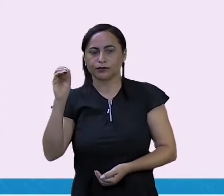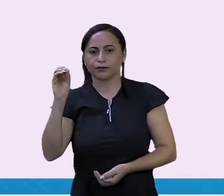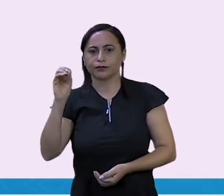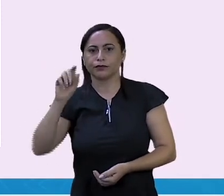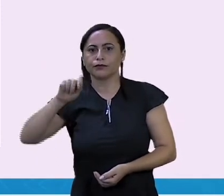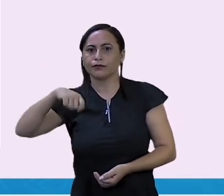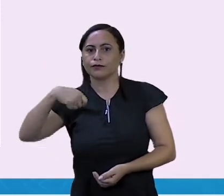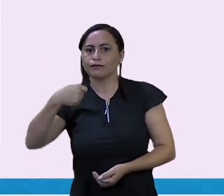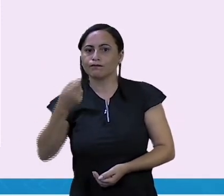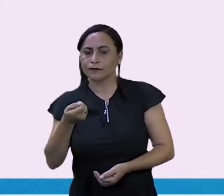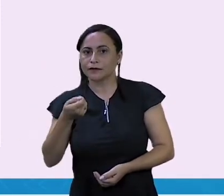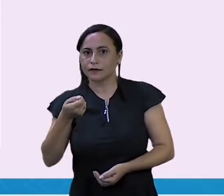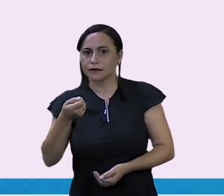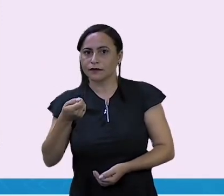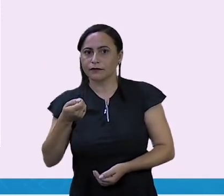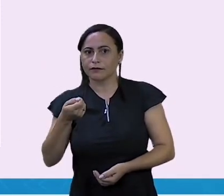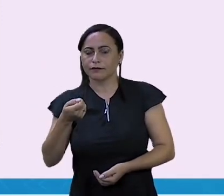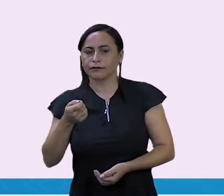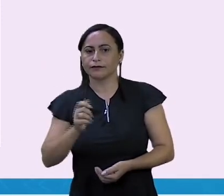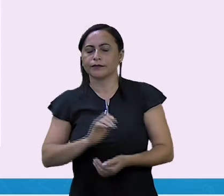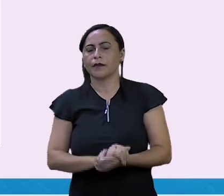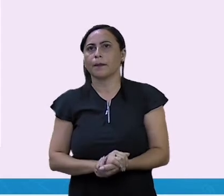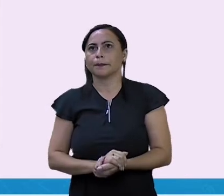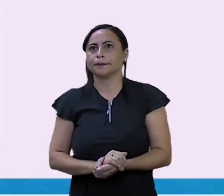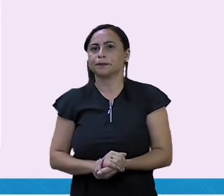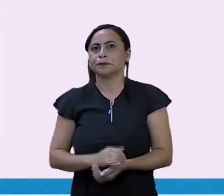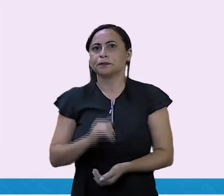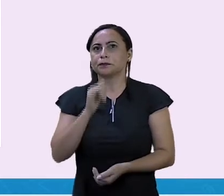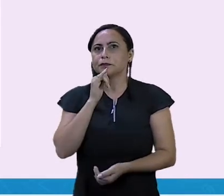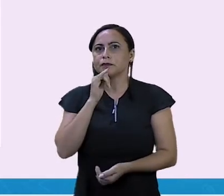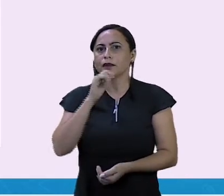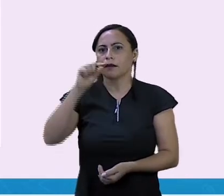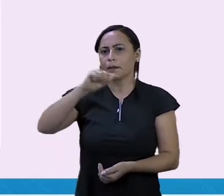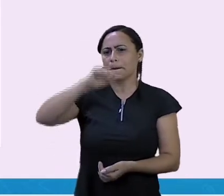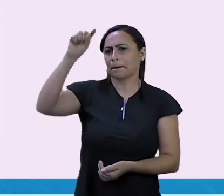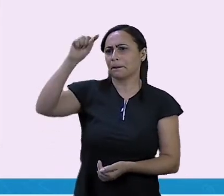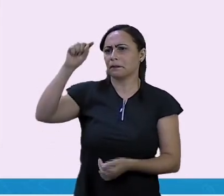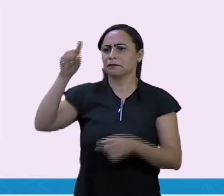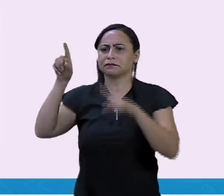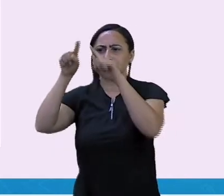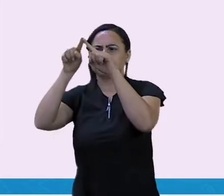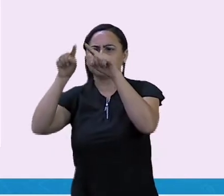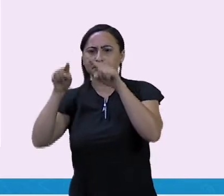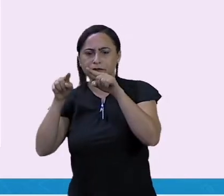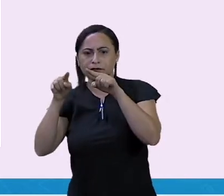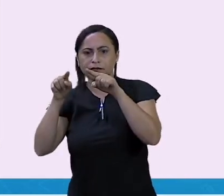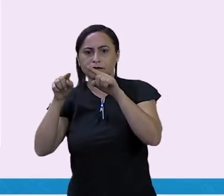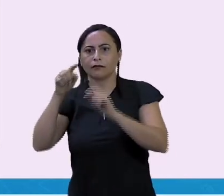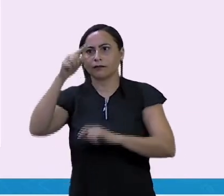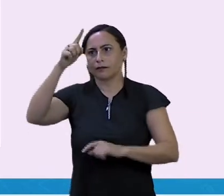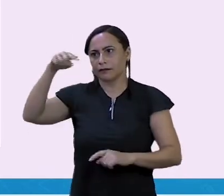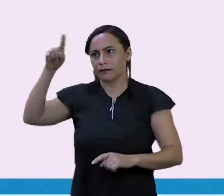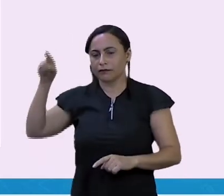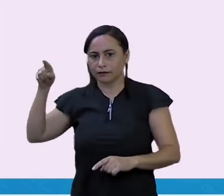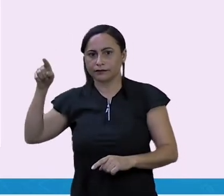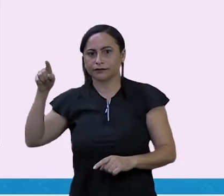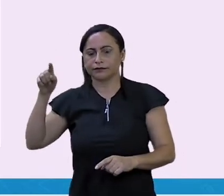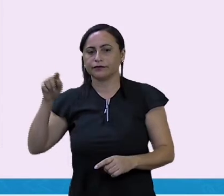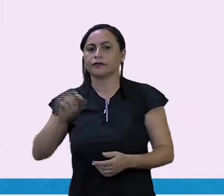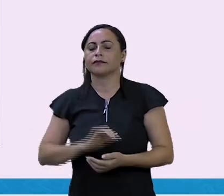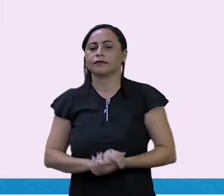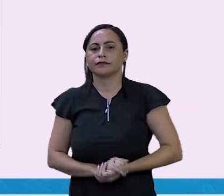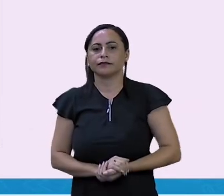gráfico. Por exemplo, o sinal circunflexo, o agudo, é um sinal gráfico que